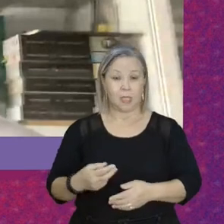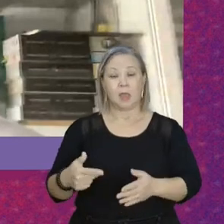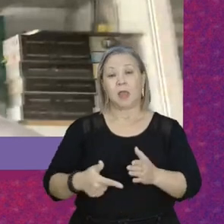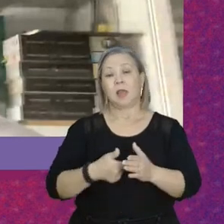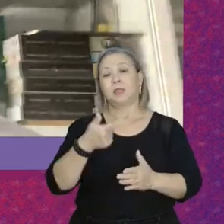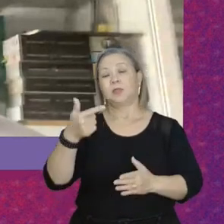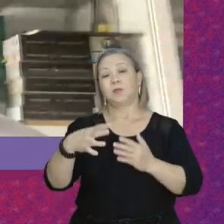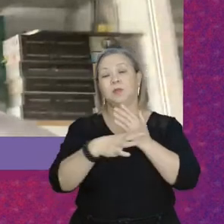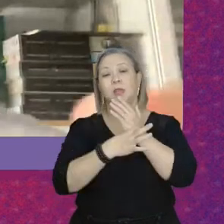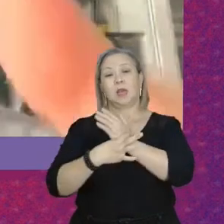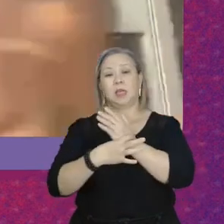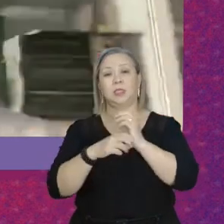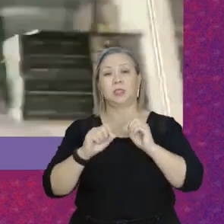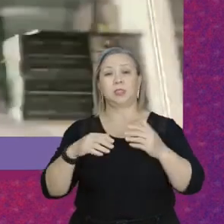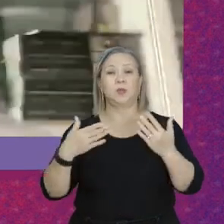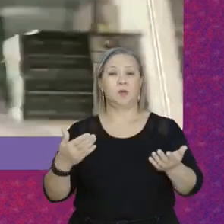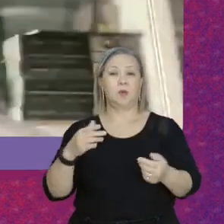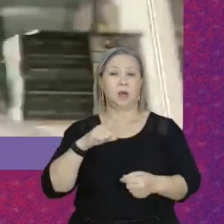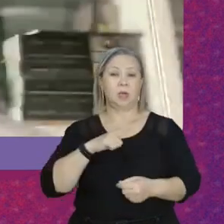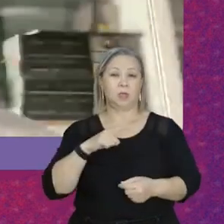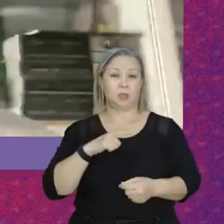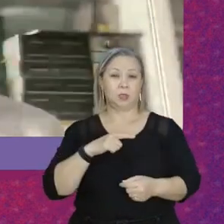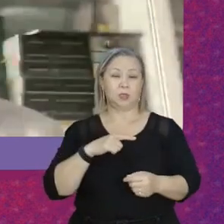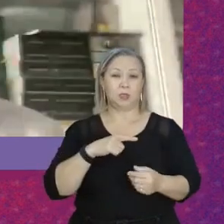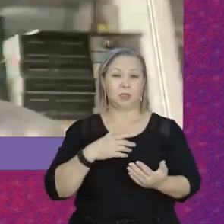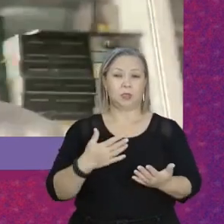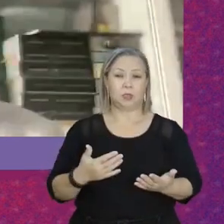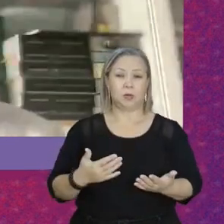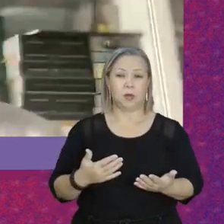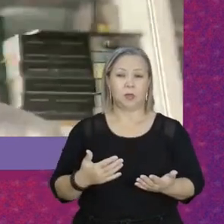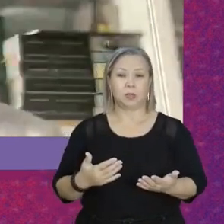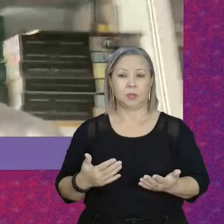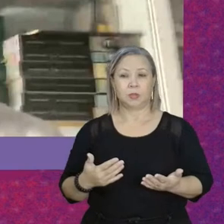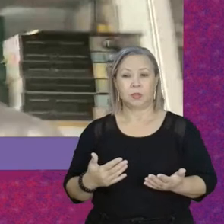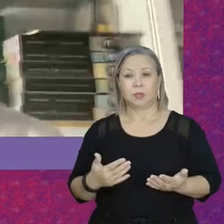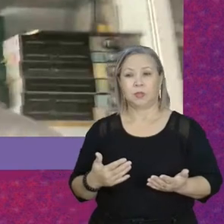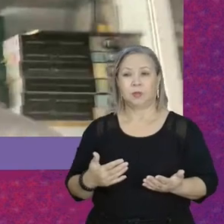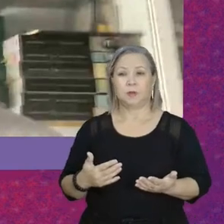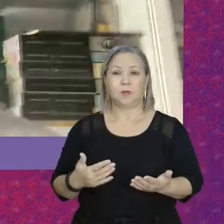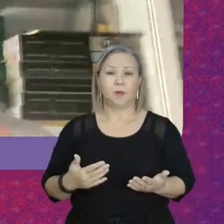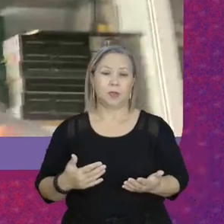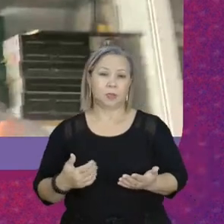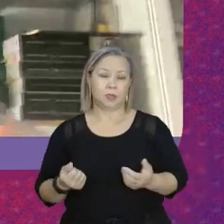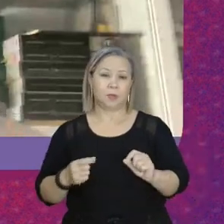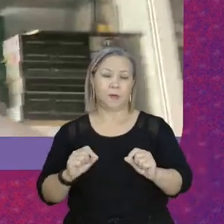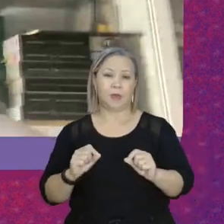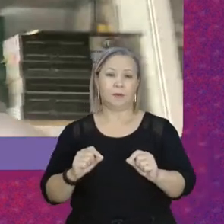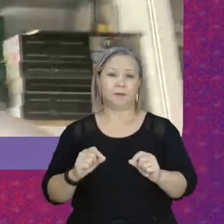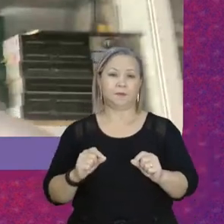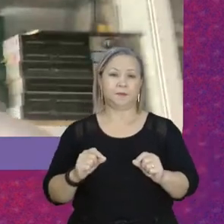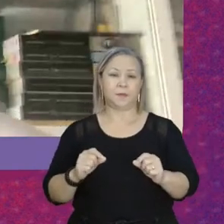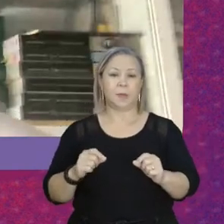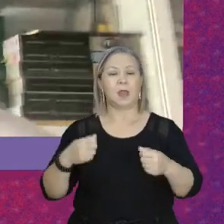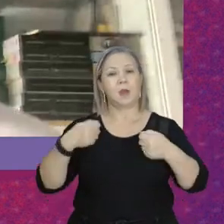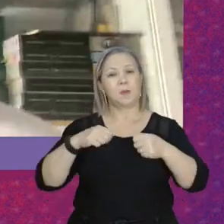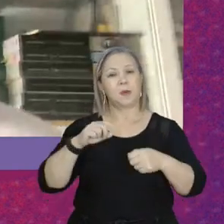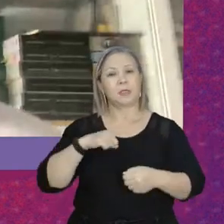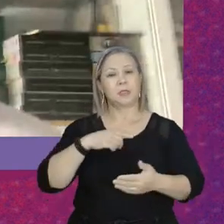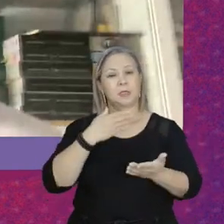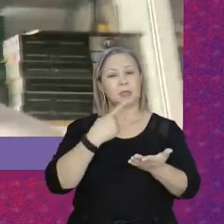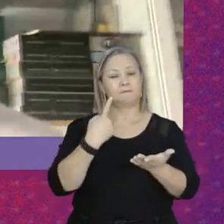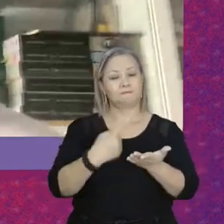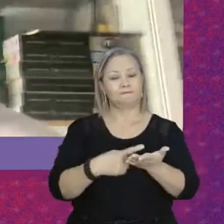é garantir que, quando houver parceria, essa parceria não aconteça por meio de contratos, porque contrato é um